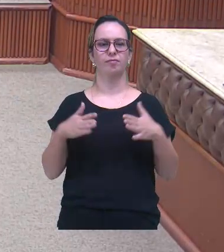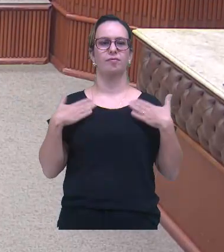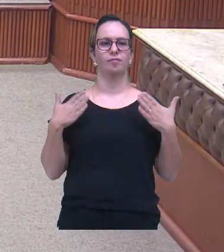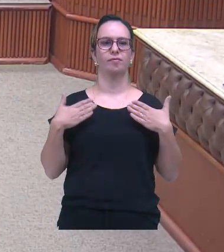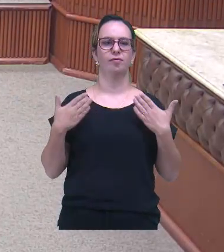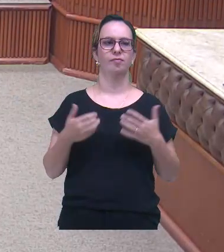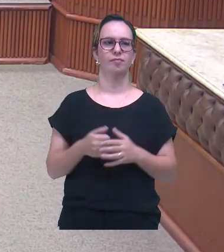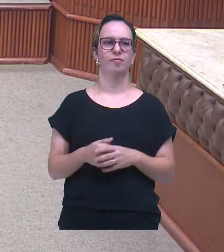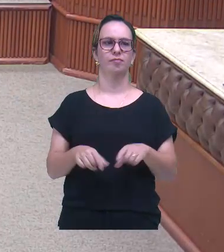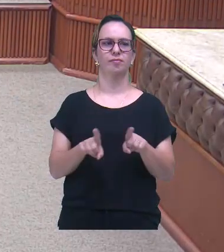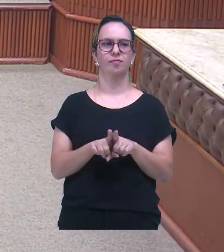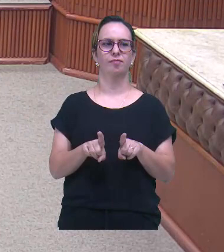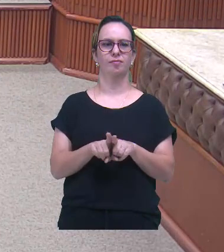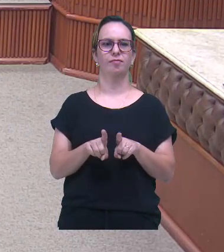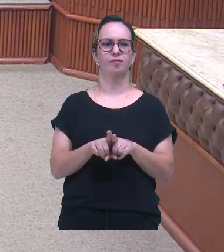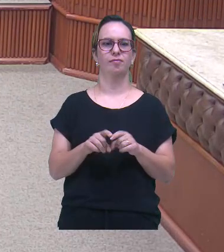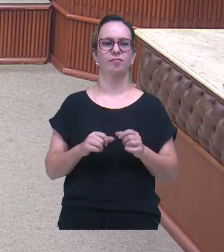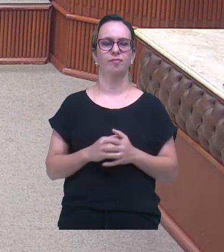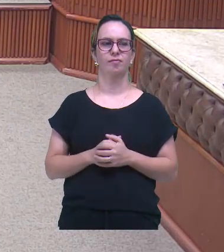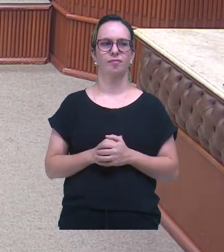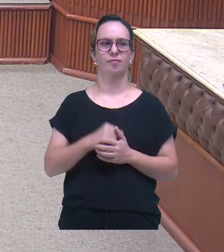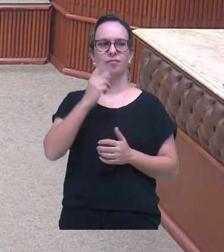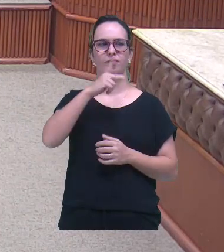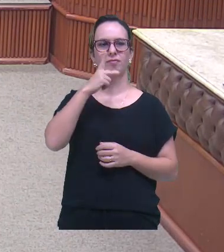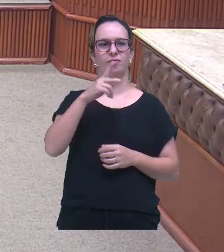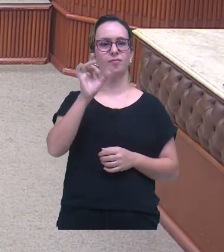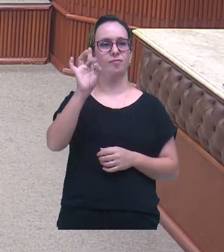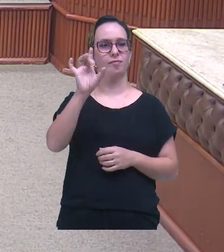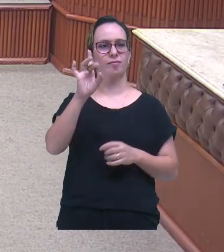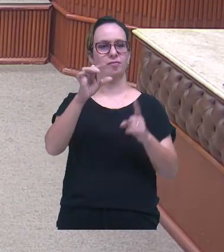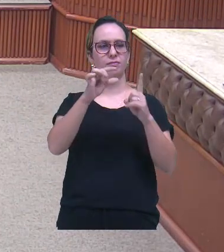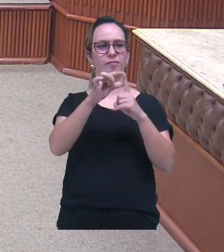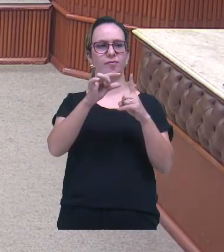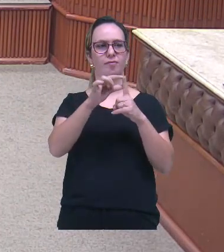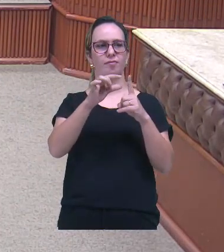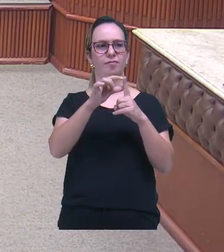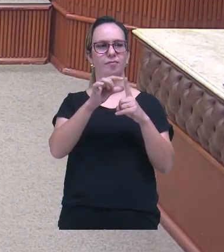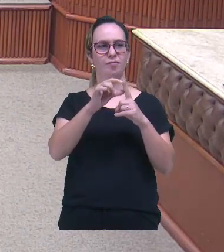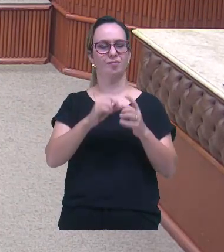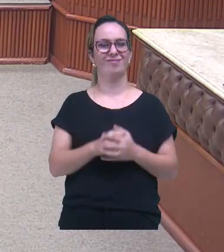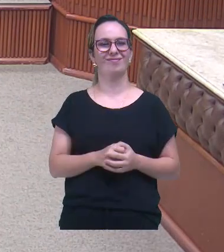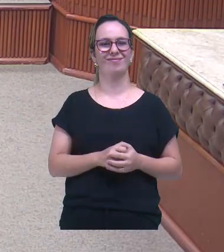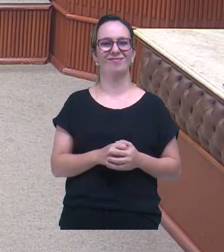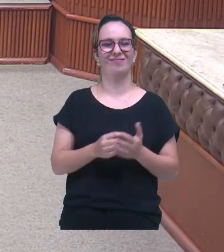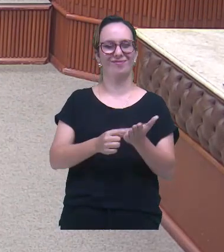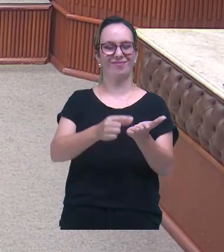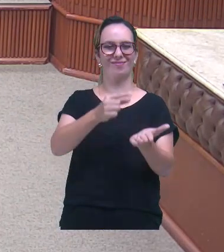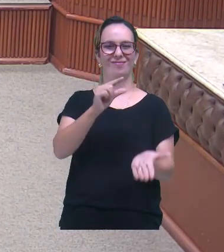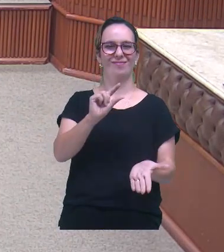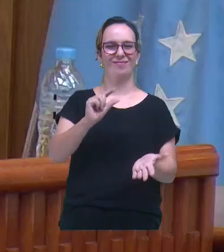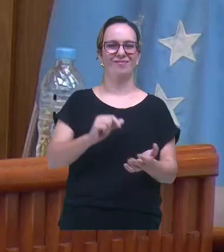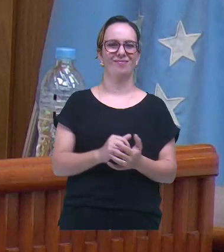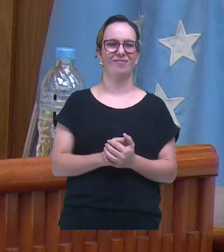como cerimonialista, dizer só uma palavra. Não, algumas, como o Nilton fez.